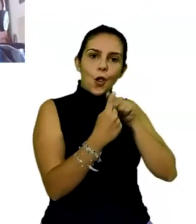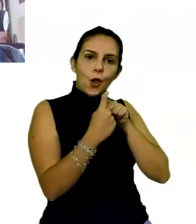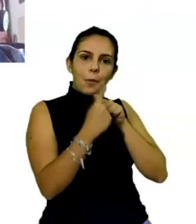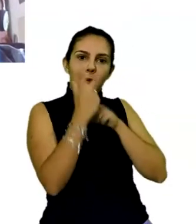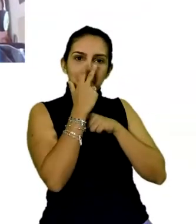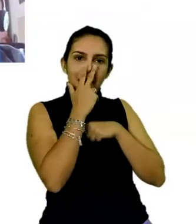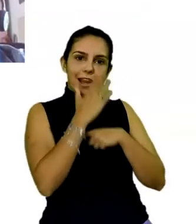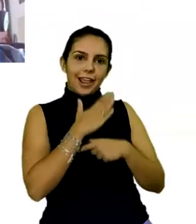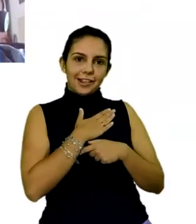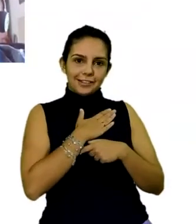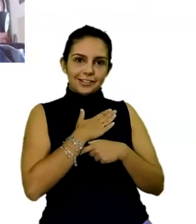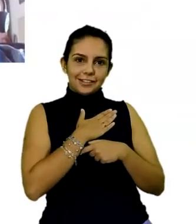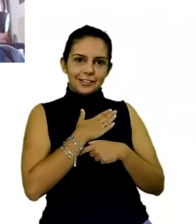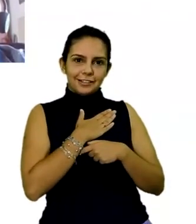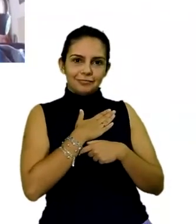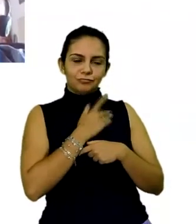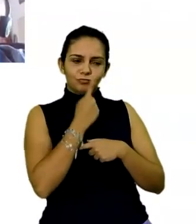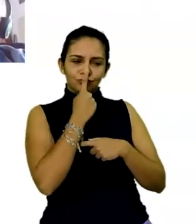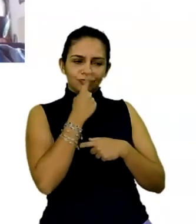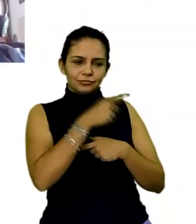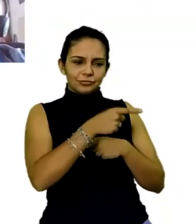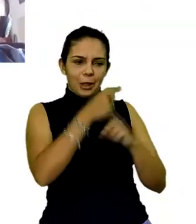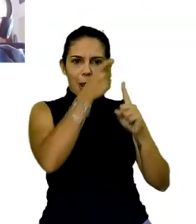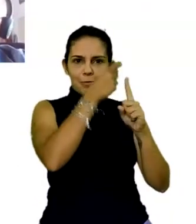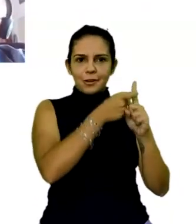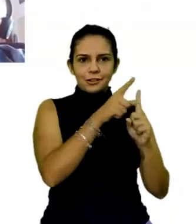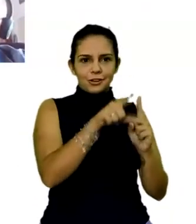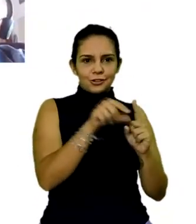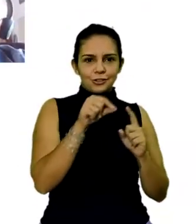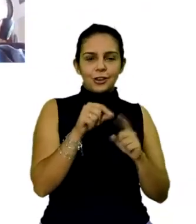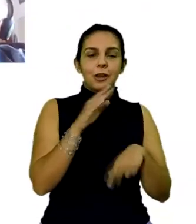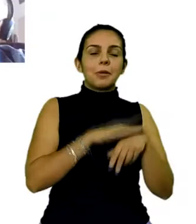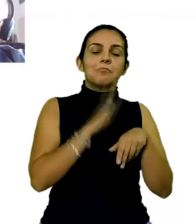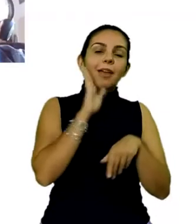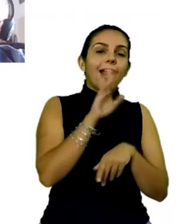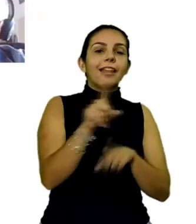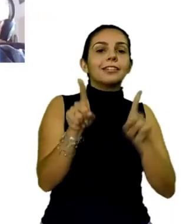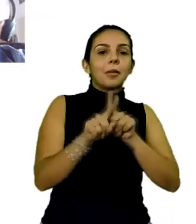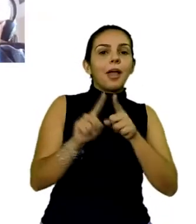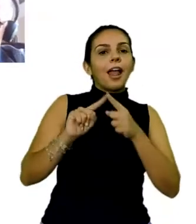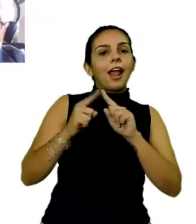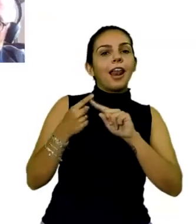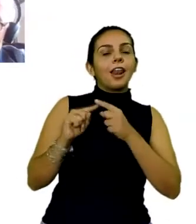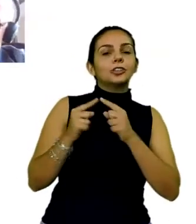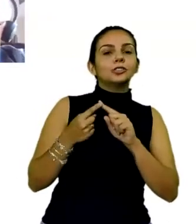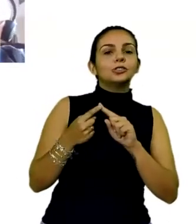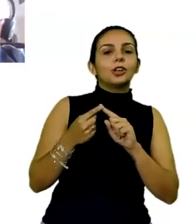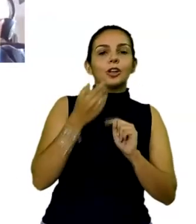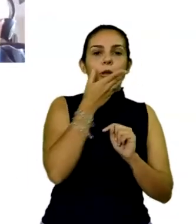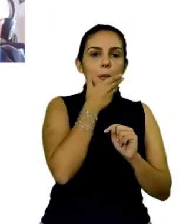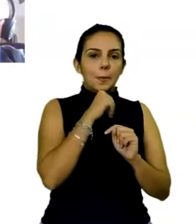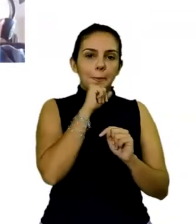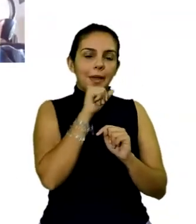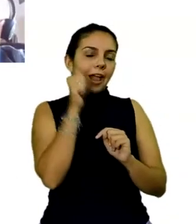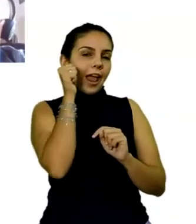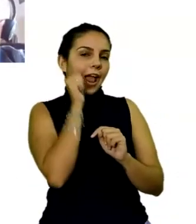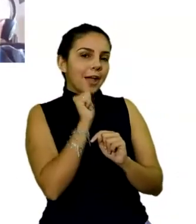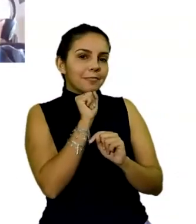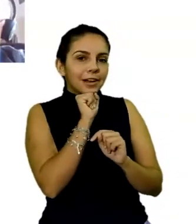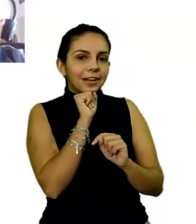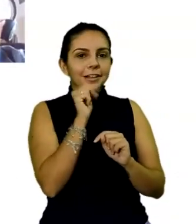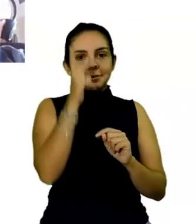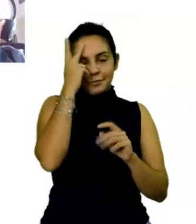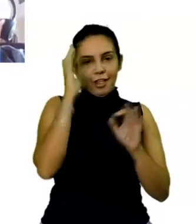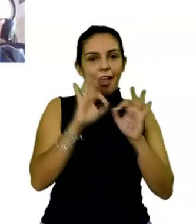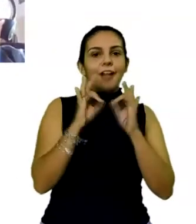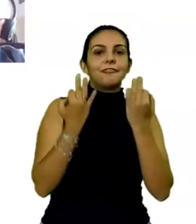mais parece com ela se identifica com um deles. E o mais bacana é que ela também relaciona ao pai, à mãe, as pessoas